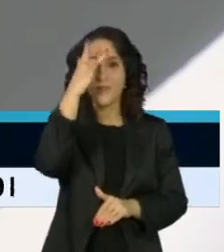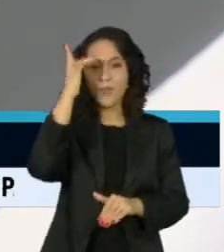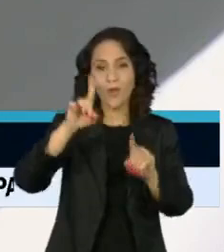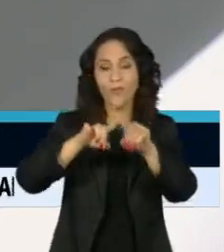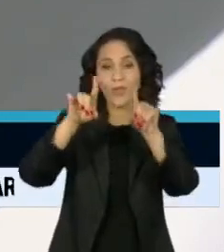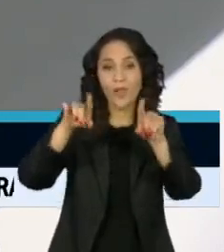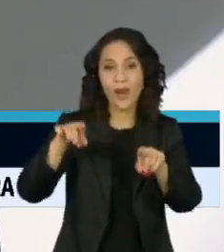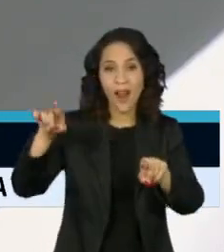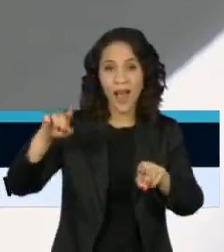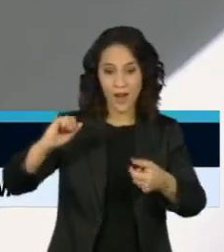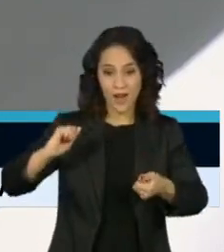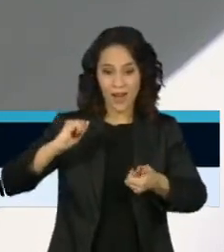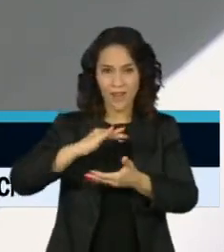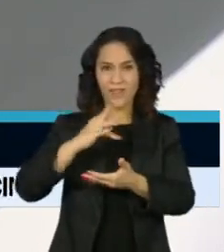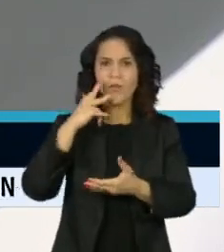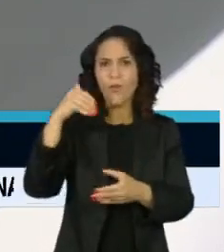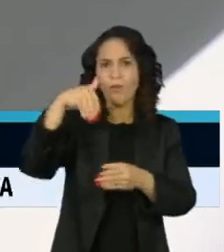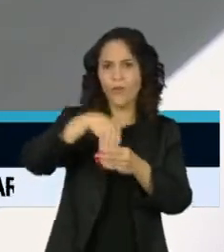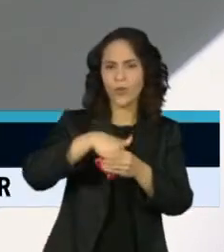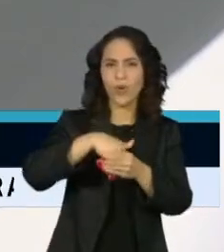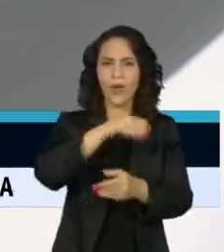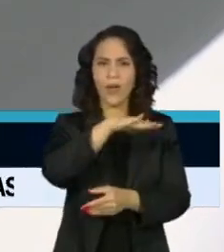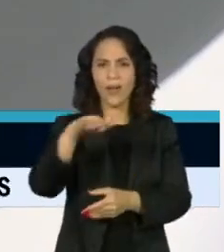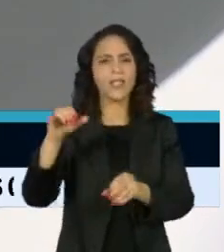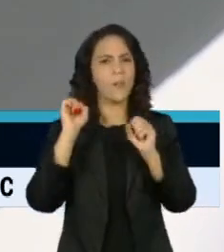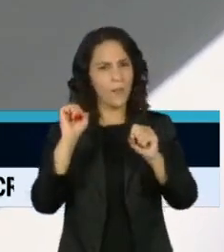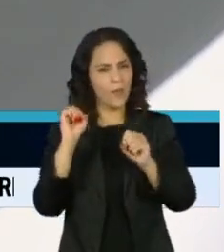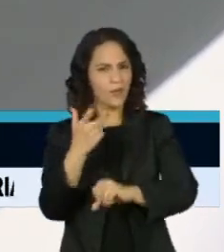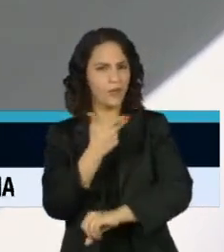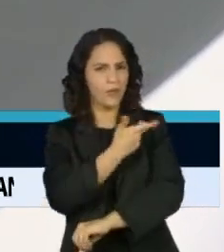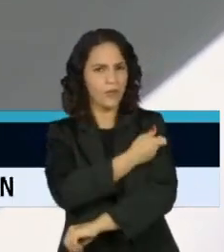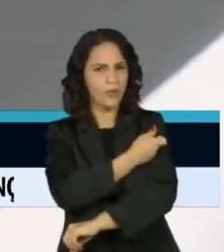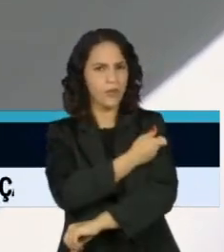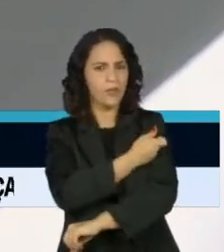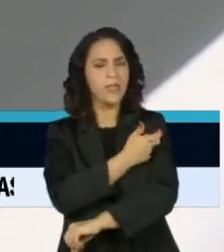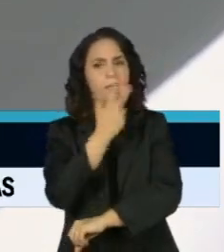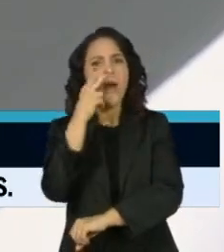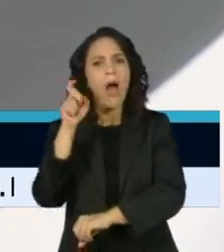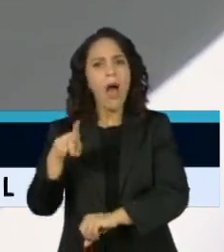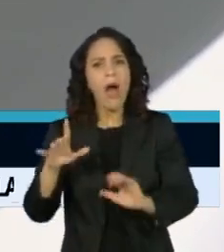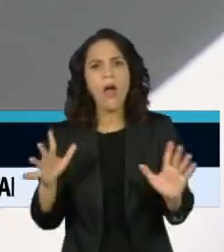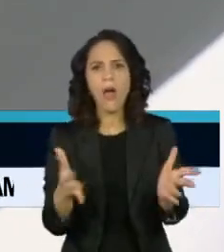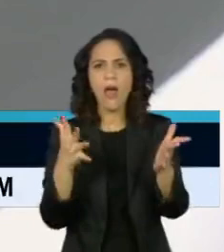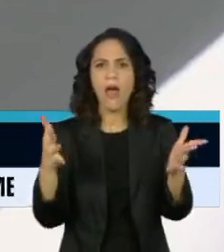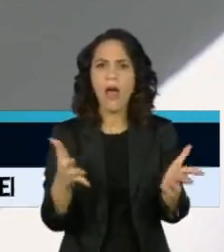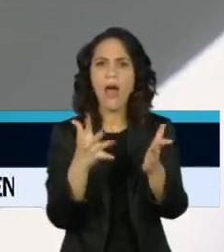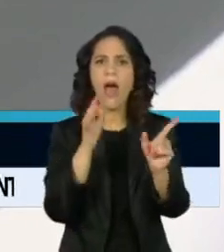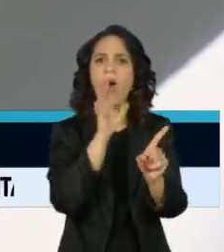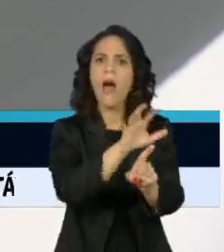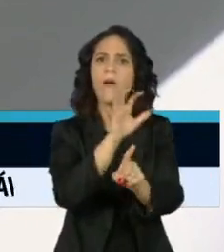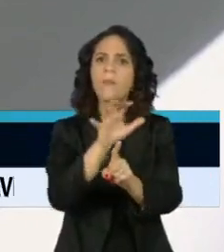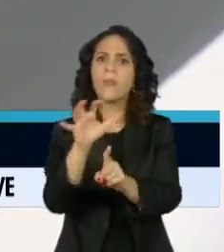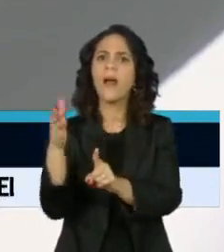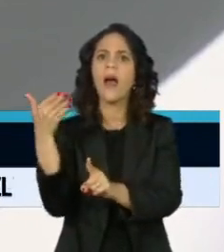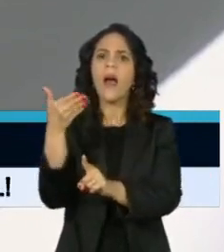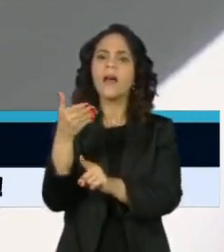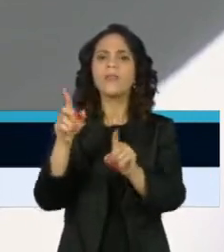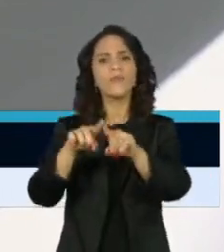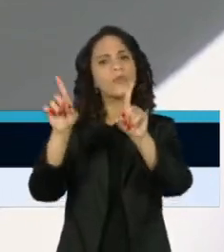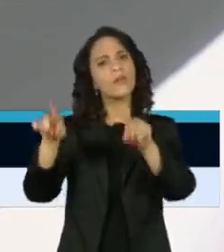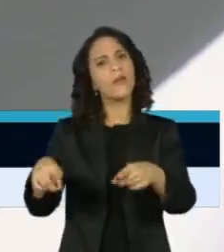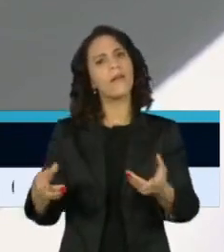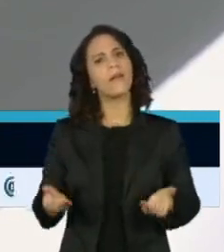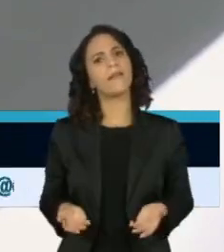votar a favor da vacinação de crianças ele tá atirando está incitando ameaças a esse